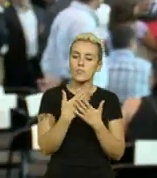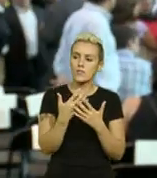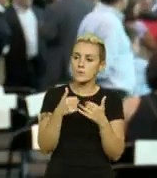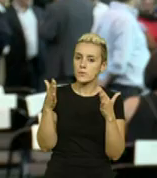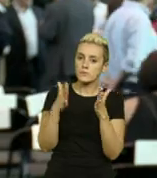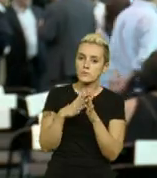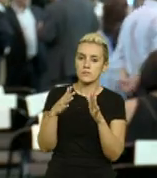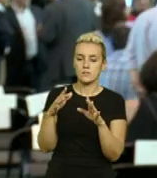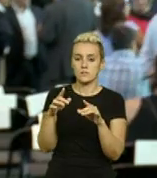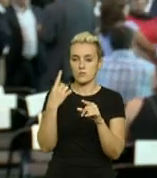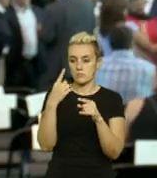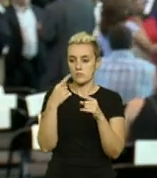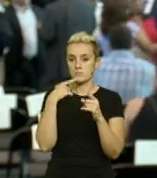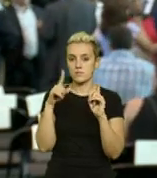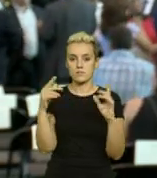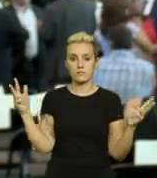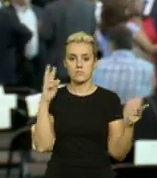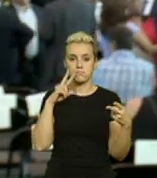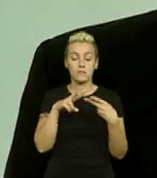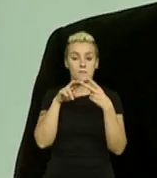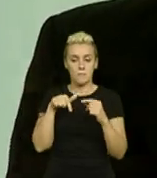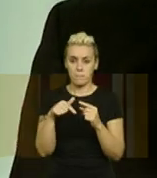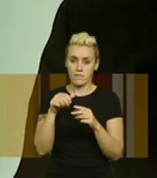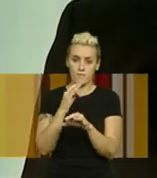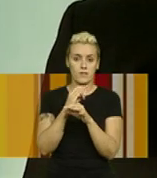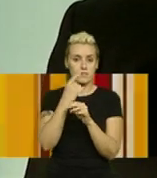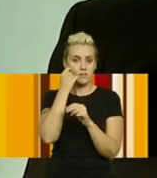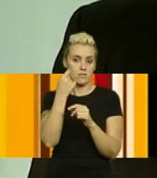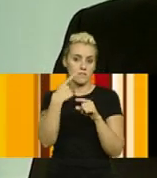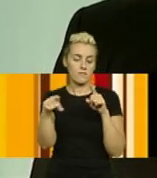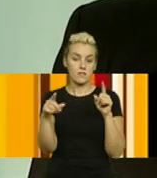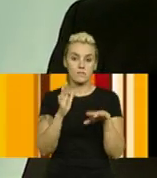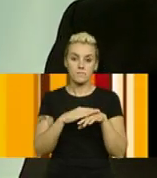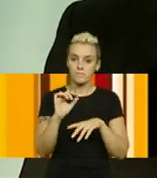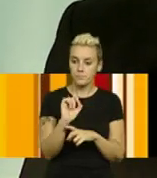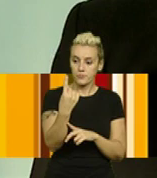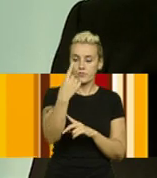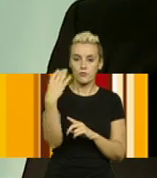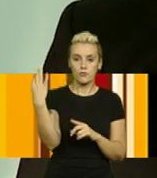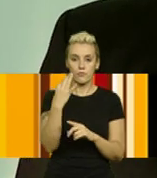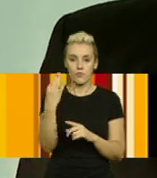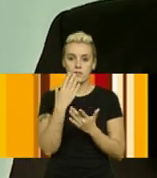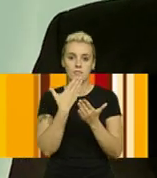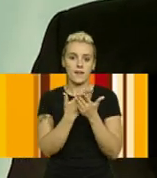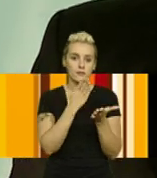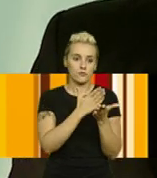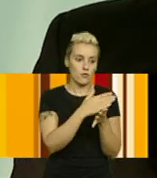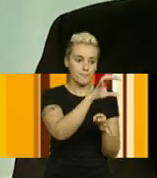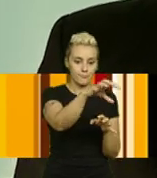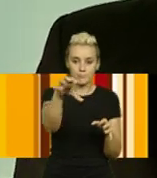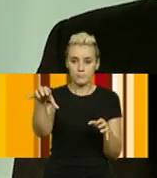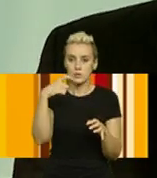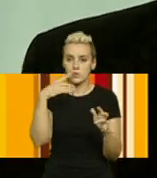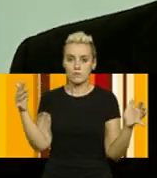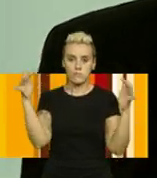me expor toda a gente num determinado momento do novo em conjunto um evento diferente pela primeira vez conseguimos reunir todas as